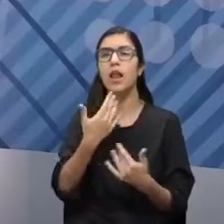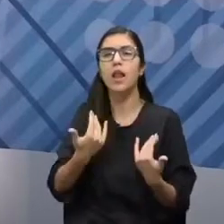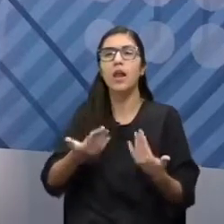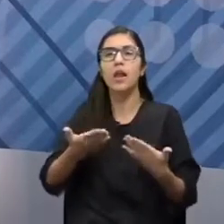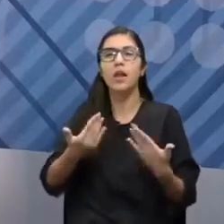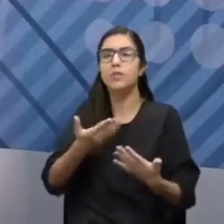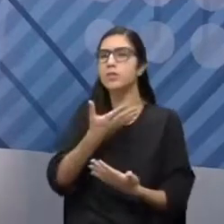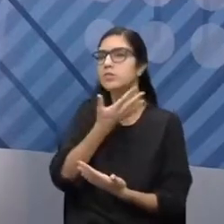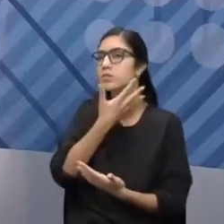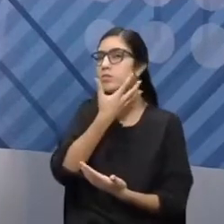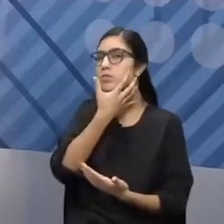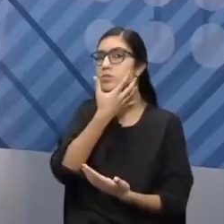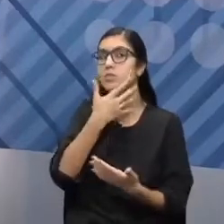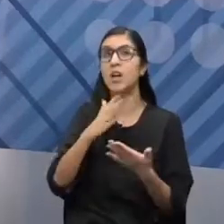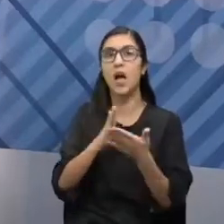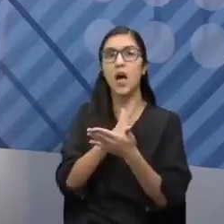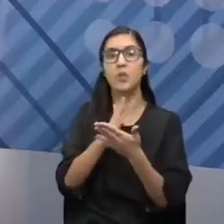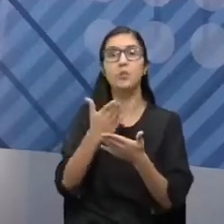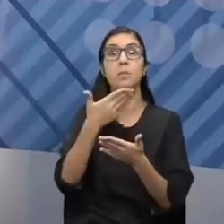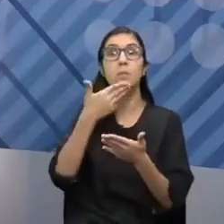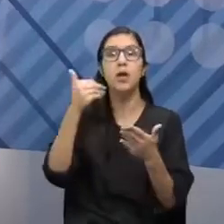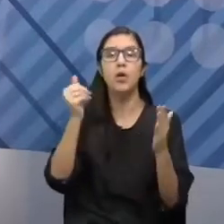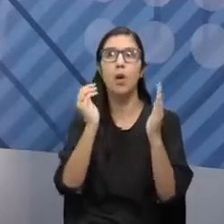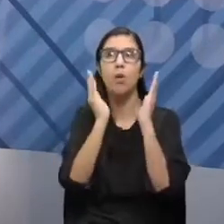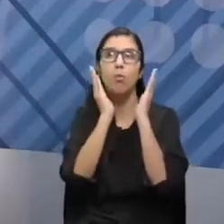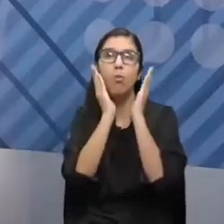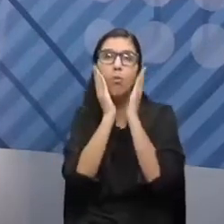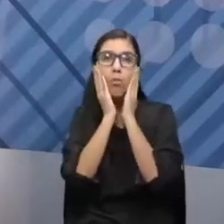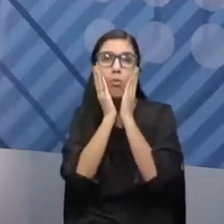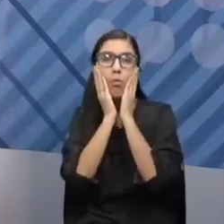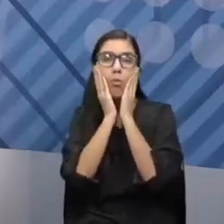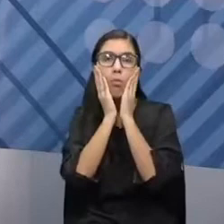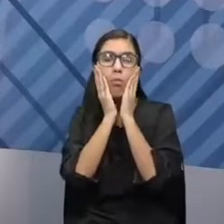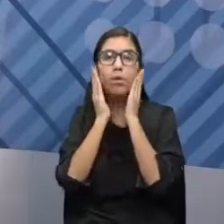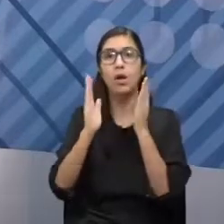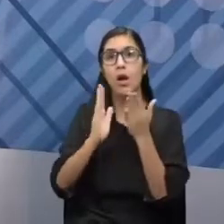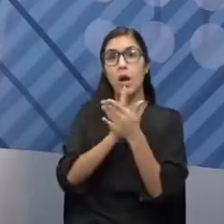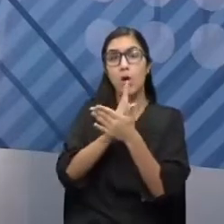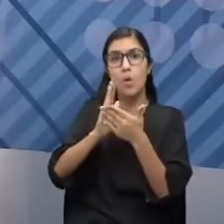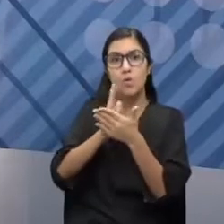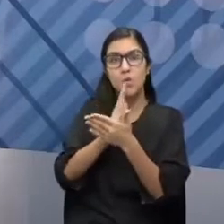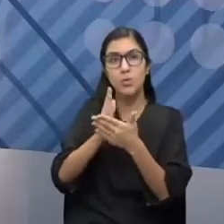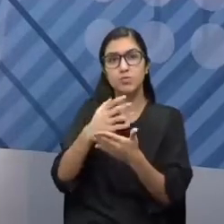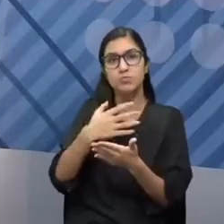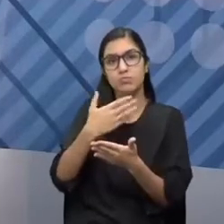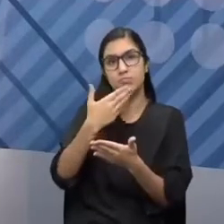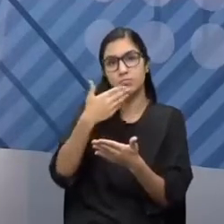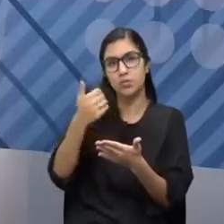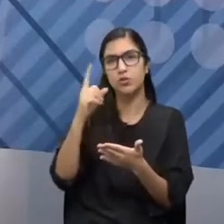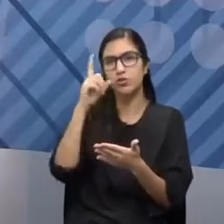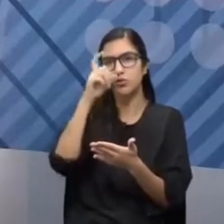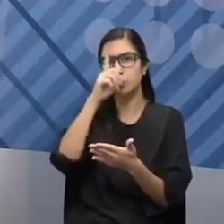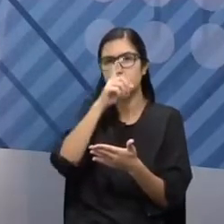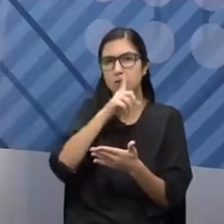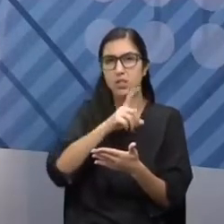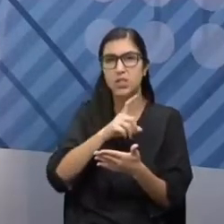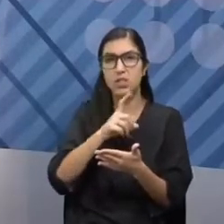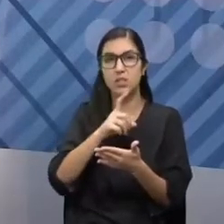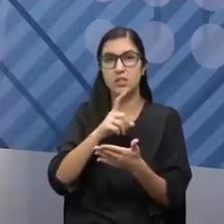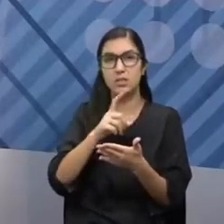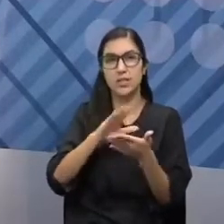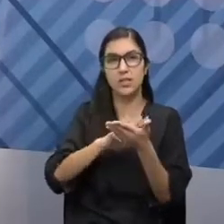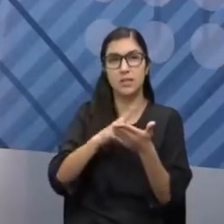aqui. Algumas pessoas tocam assim, existem pessoas que é até meio difícil